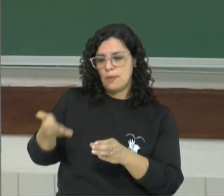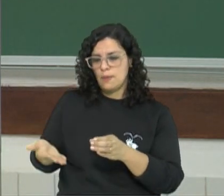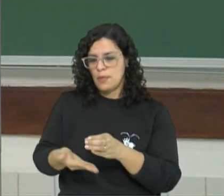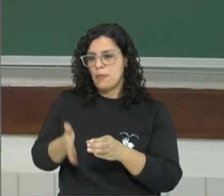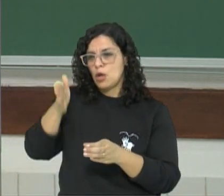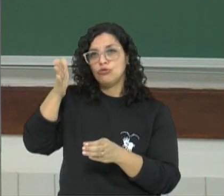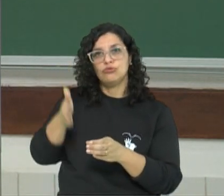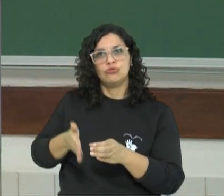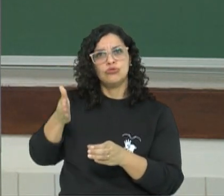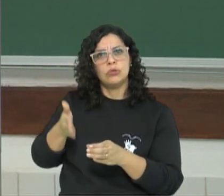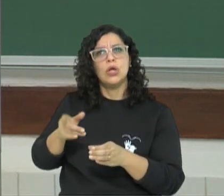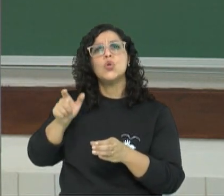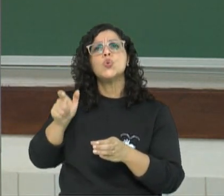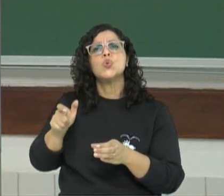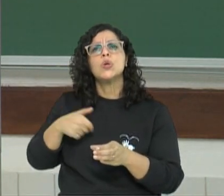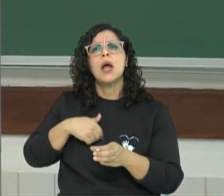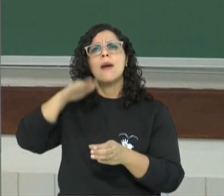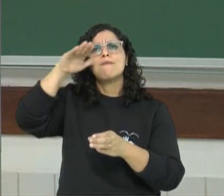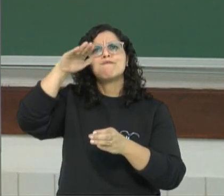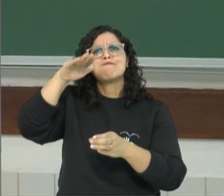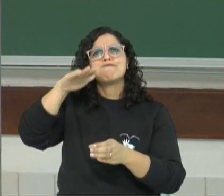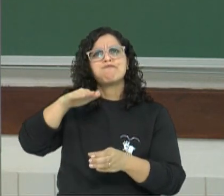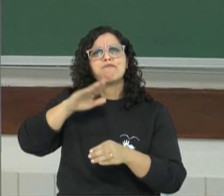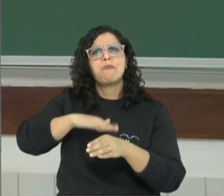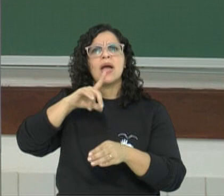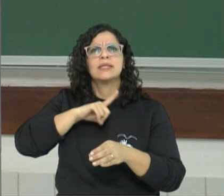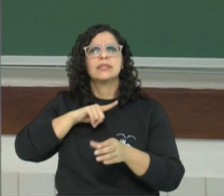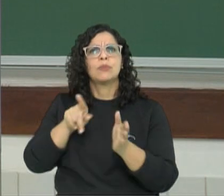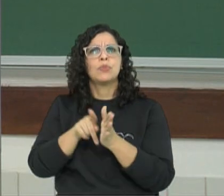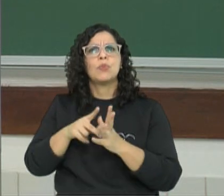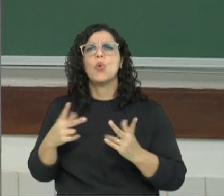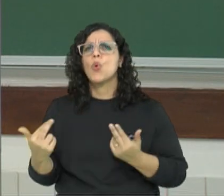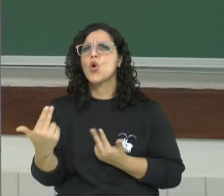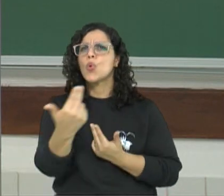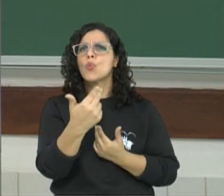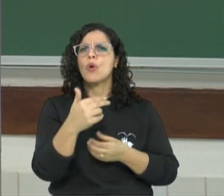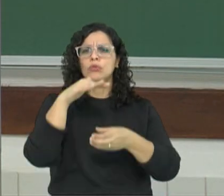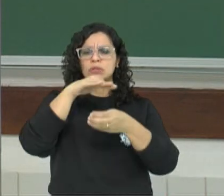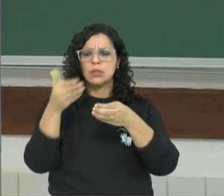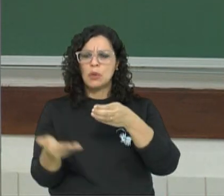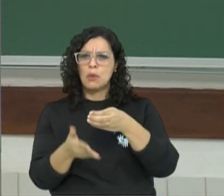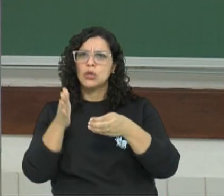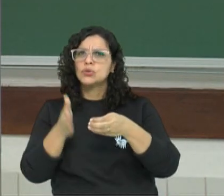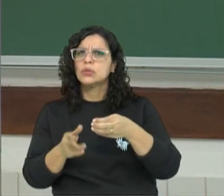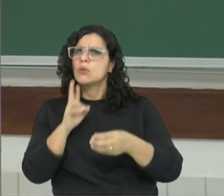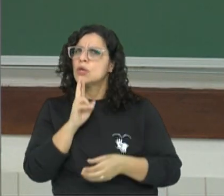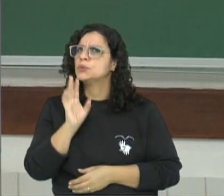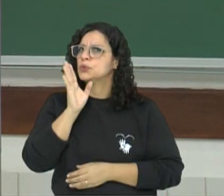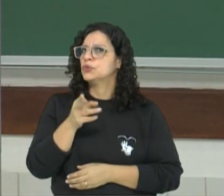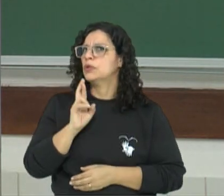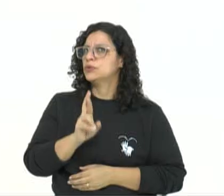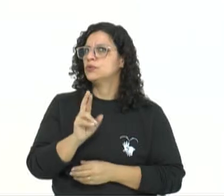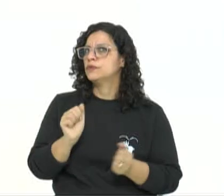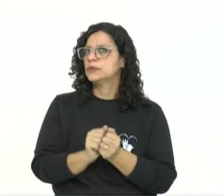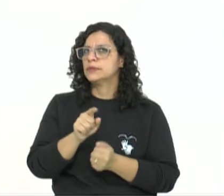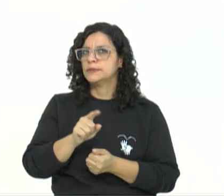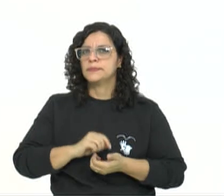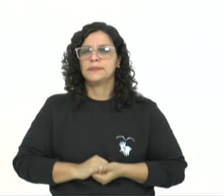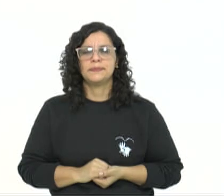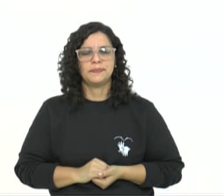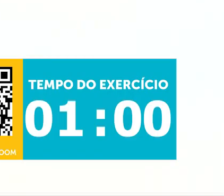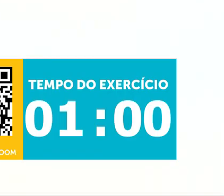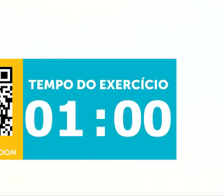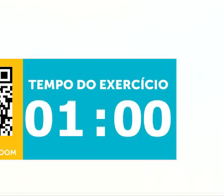submersa. Imagine qual é a parte que teremos mais pressão. A pressão é tudo igual. Daqui a pouco eu respondo essa questão com vocês.